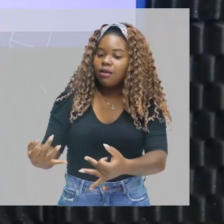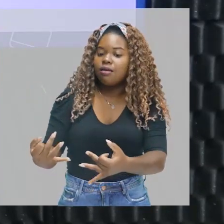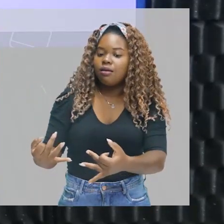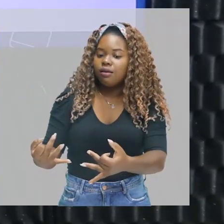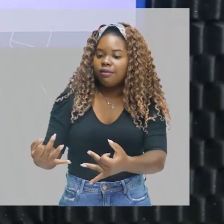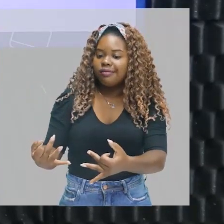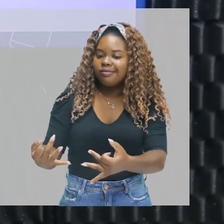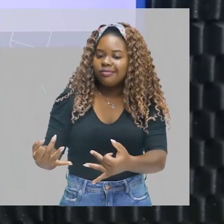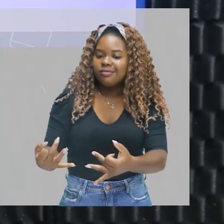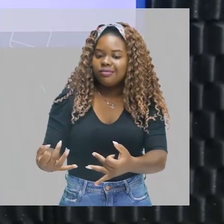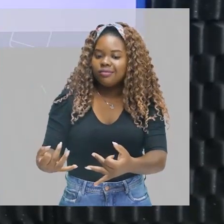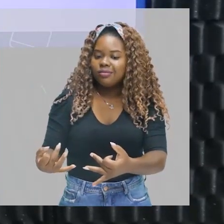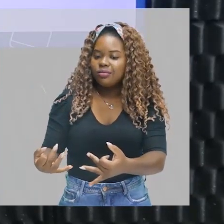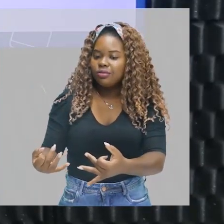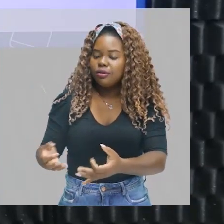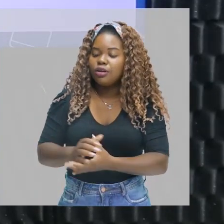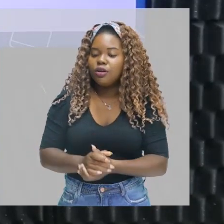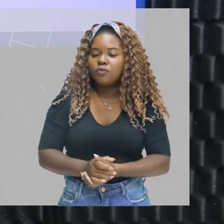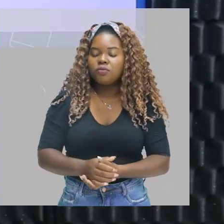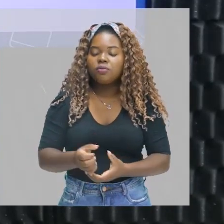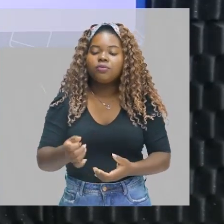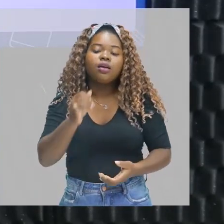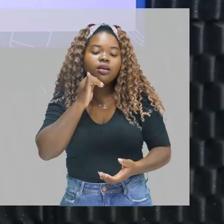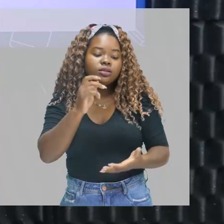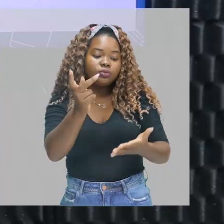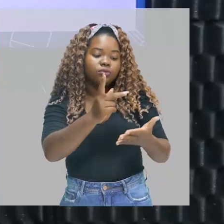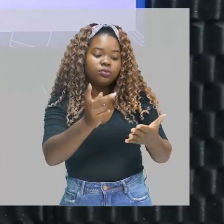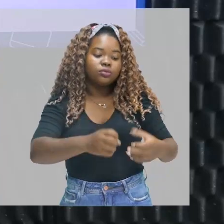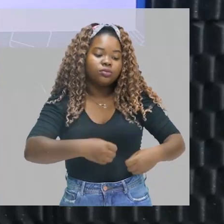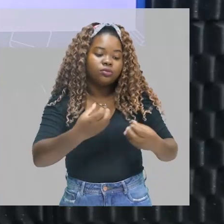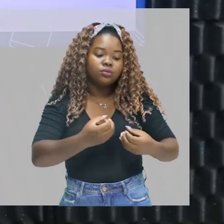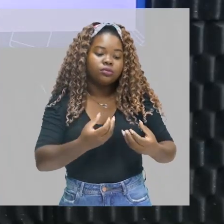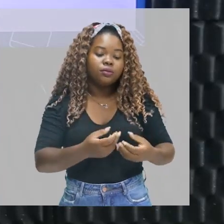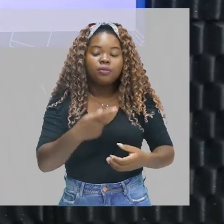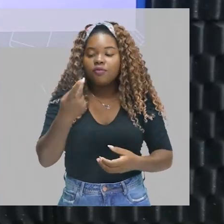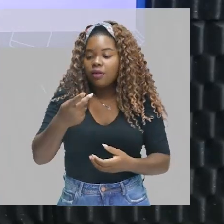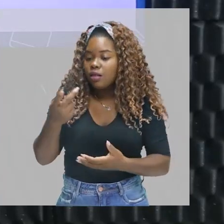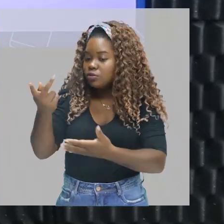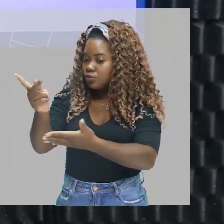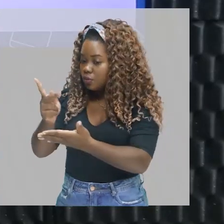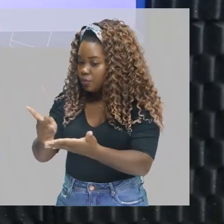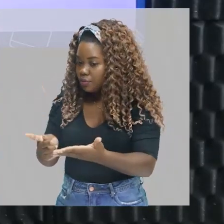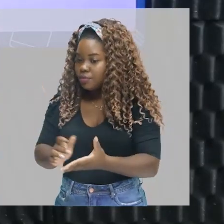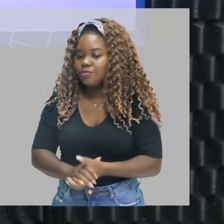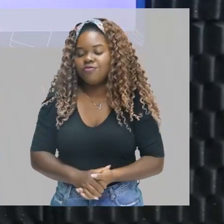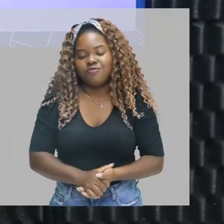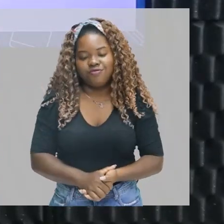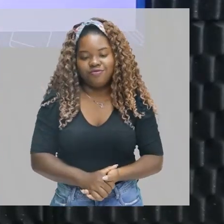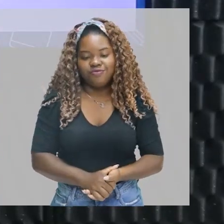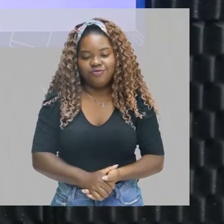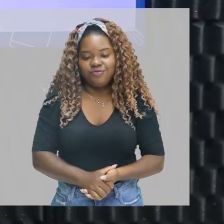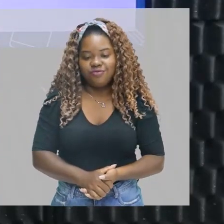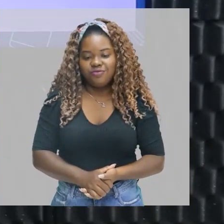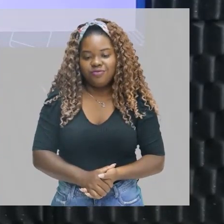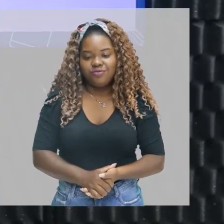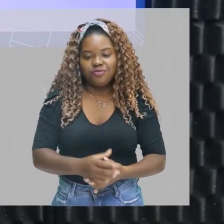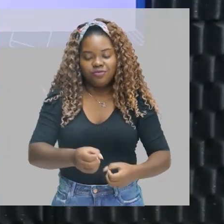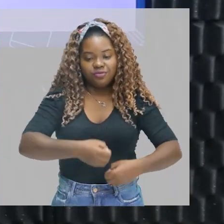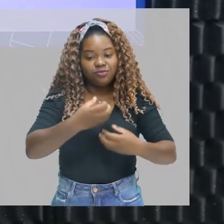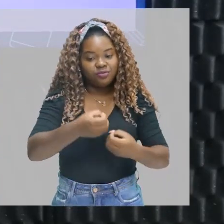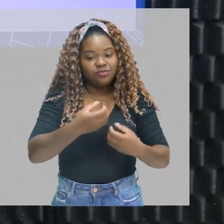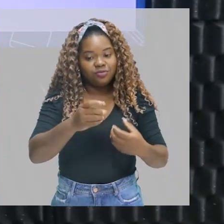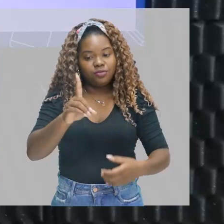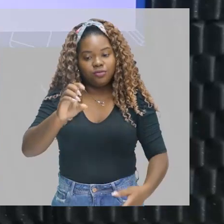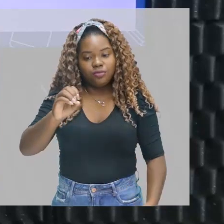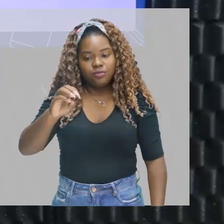É quando eu faço uma poesia para falar sobre poesia. É quando eu faço um documentário no cinema